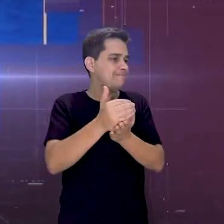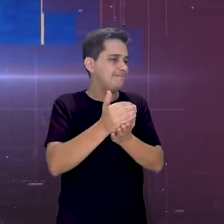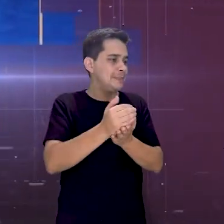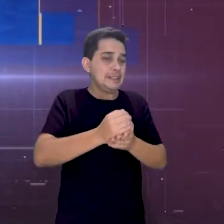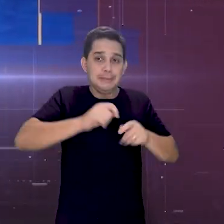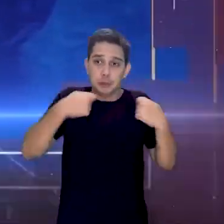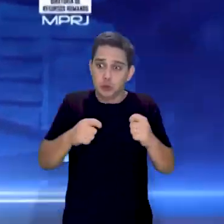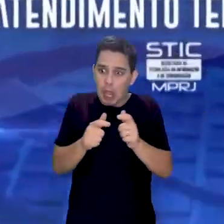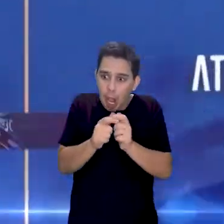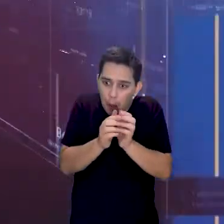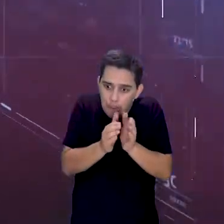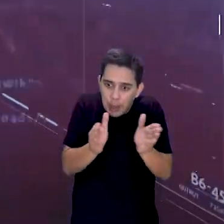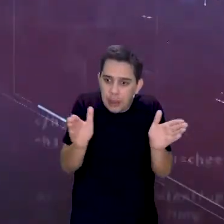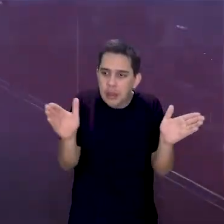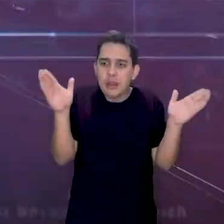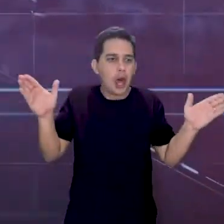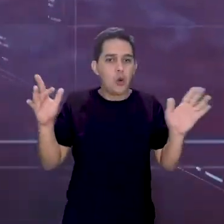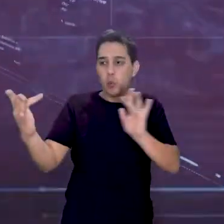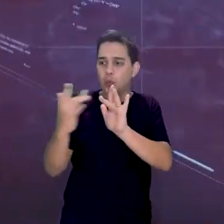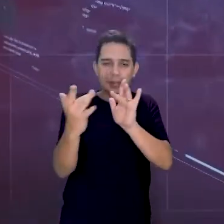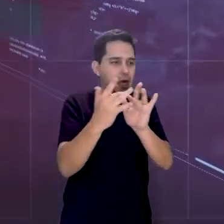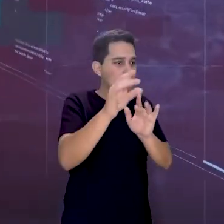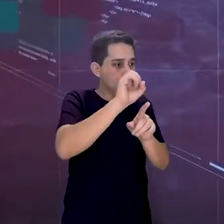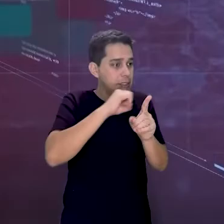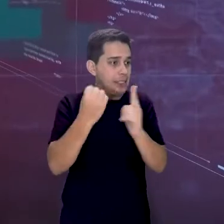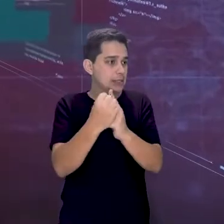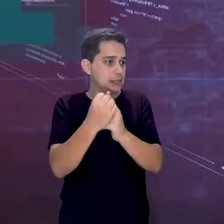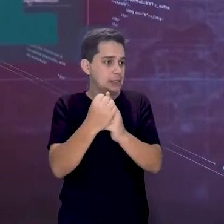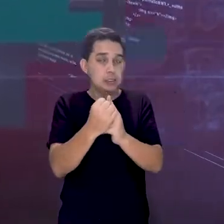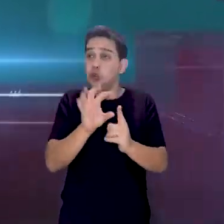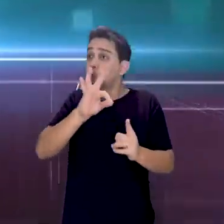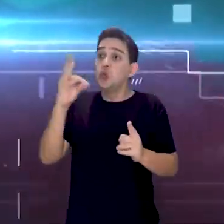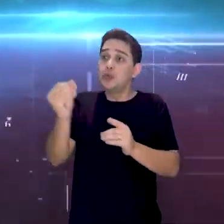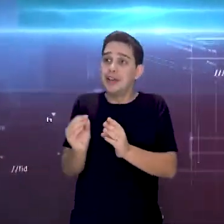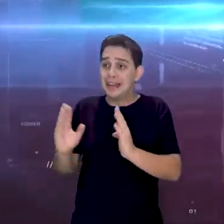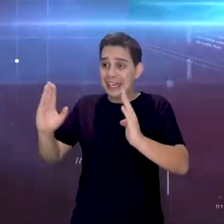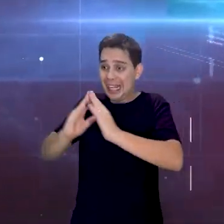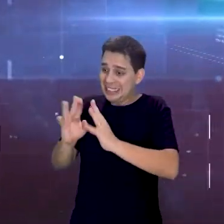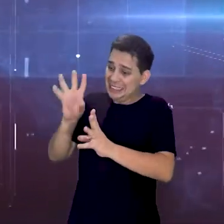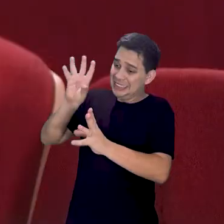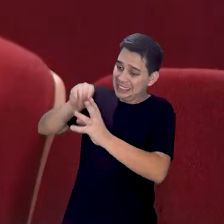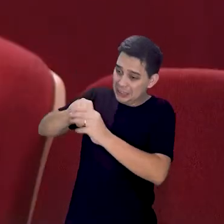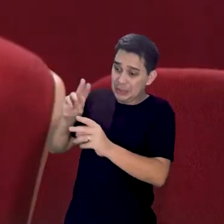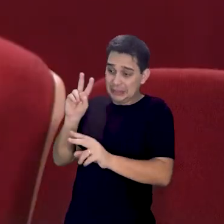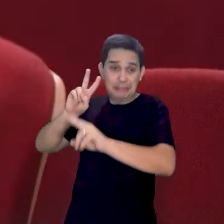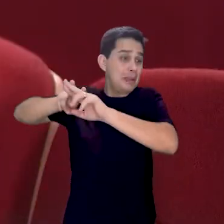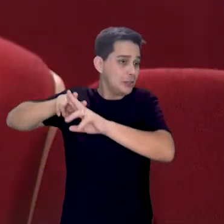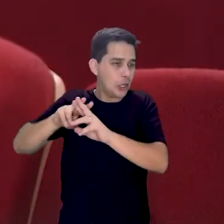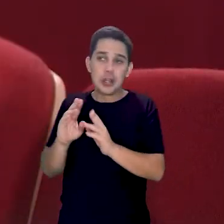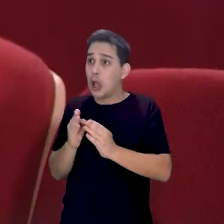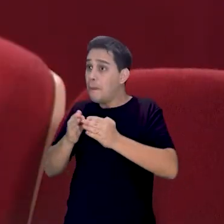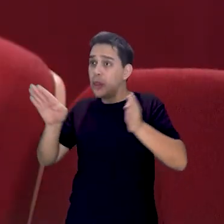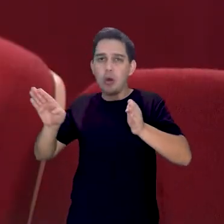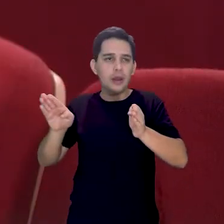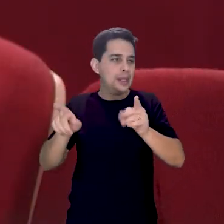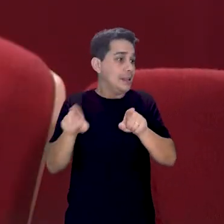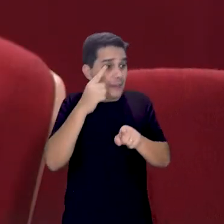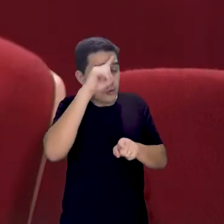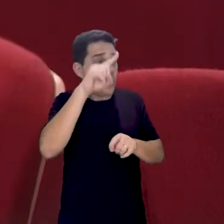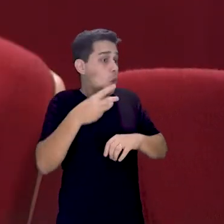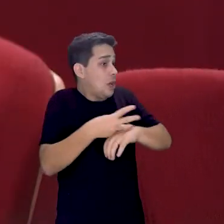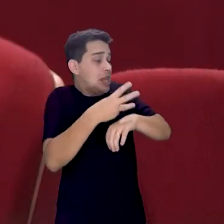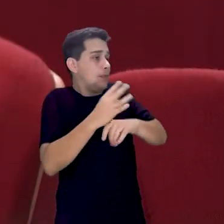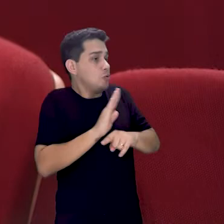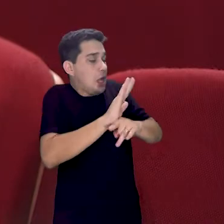suas residências. Então, nós ampliamos diversos canais, entre eles o WhatsApp da ouvidoria. Agora, doutor, sobre o painel